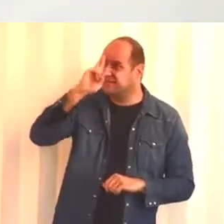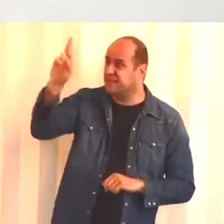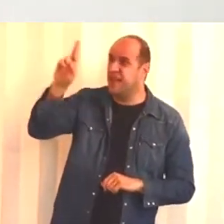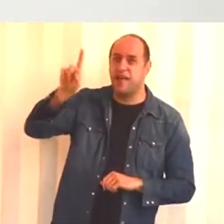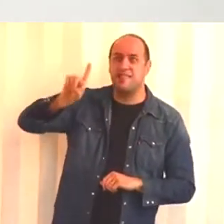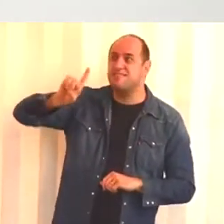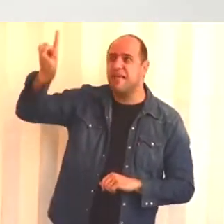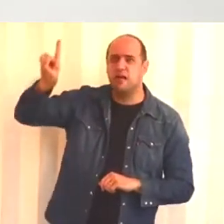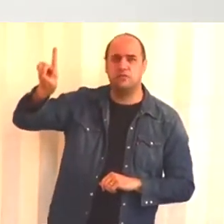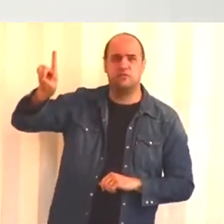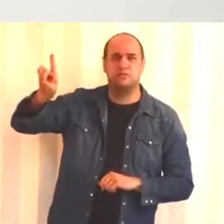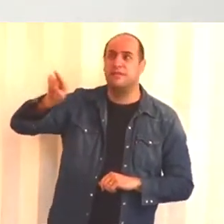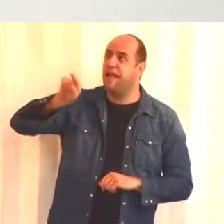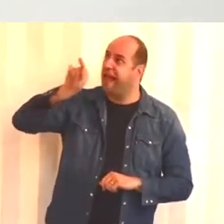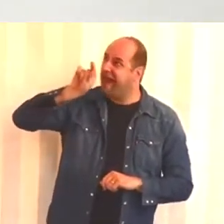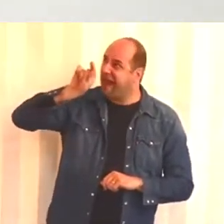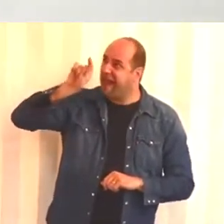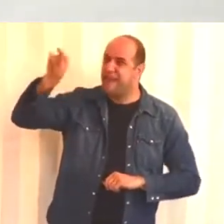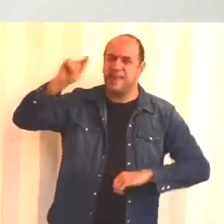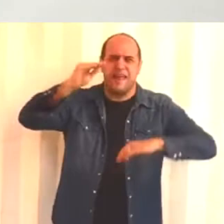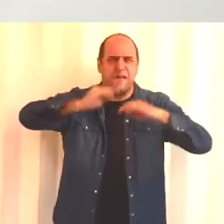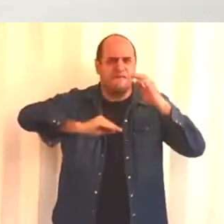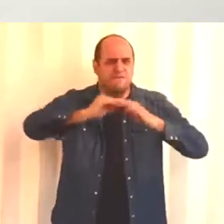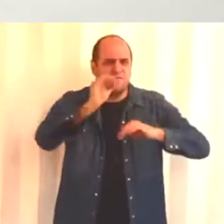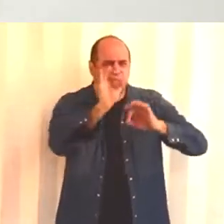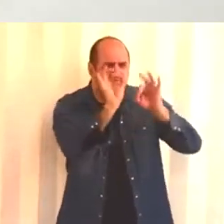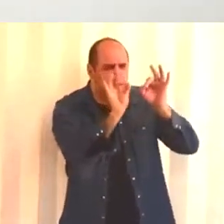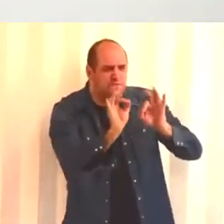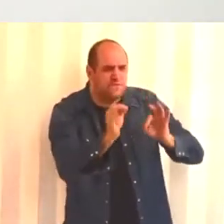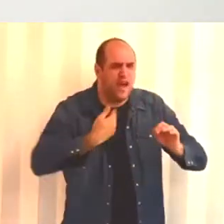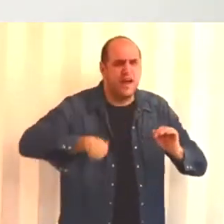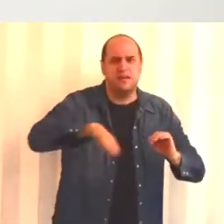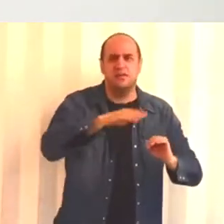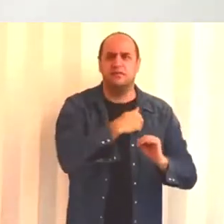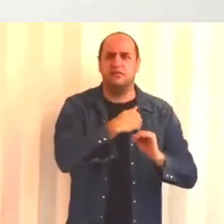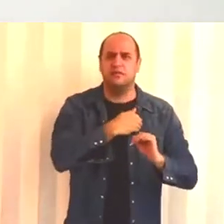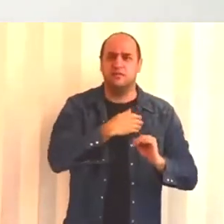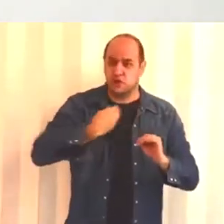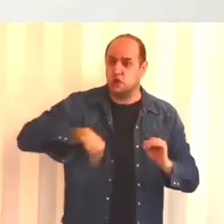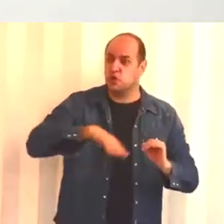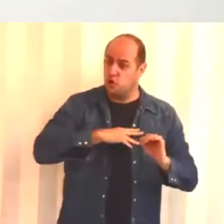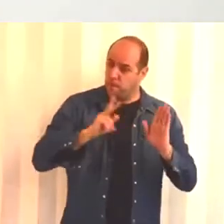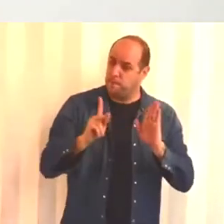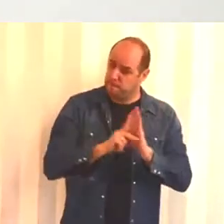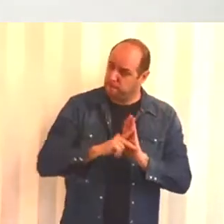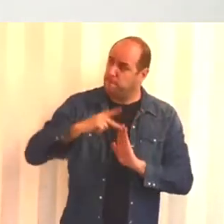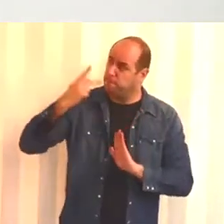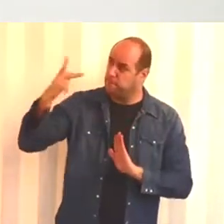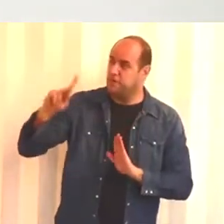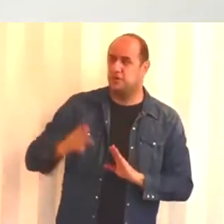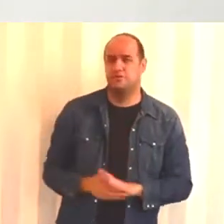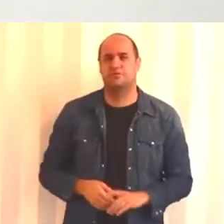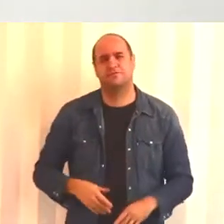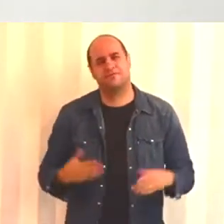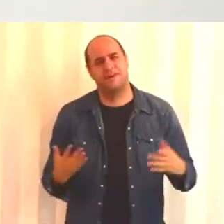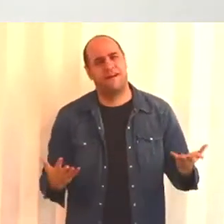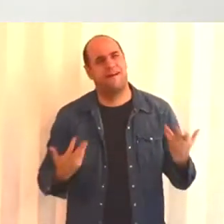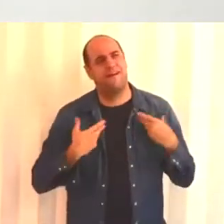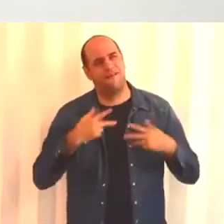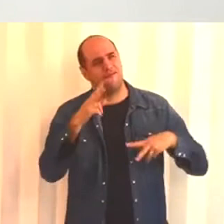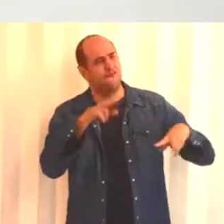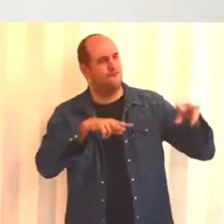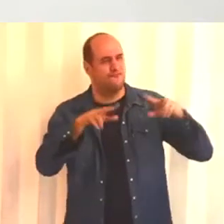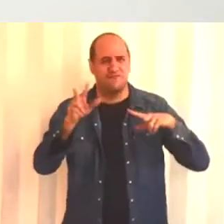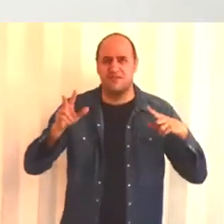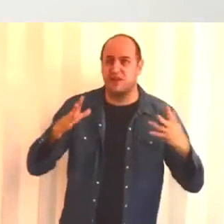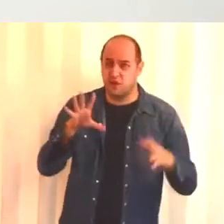Deus, foi Ele quem nos fez e dele somos. Ah, meu irmão, minha irmã, quando eu contemplo as obras do